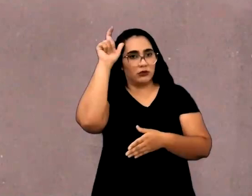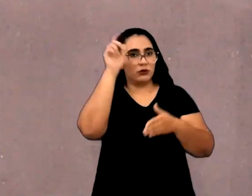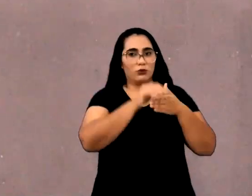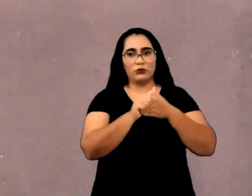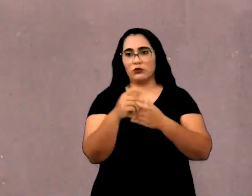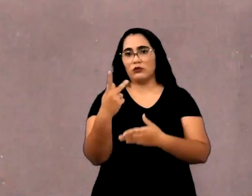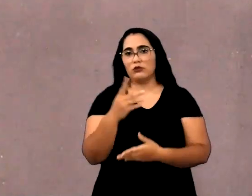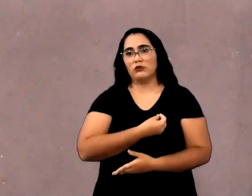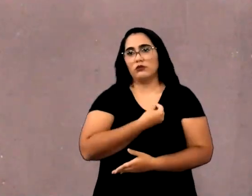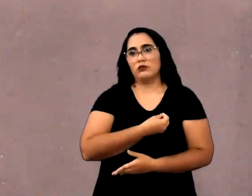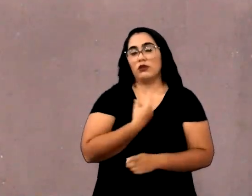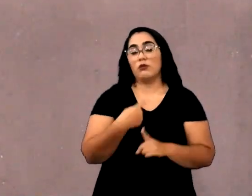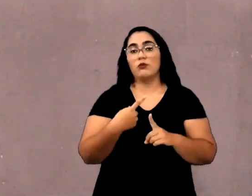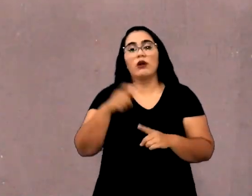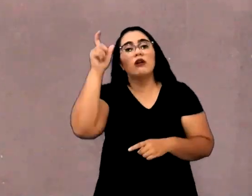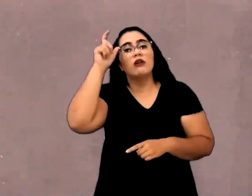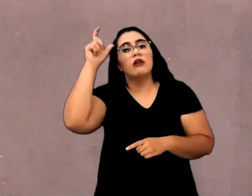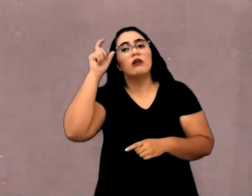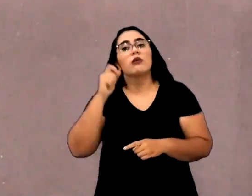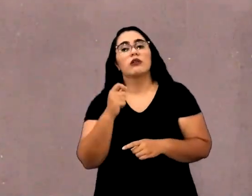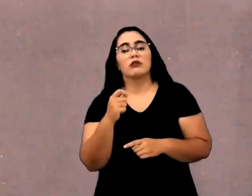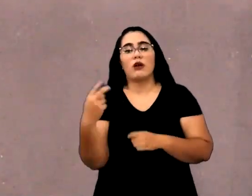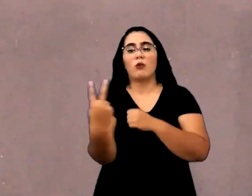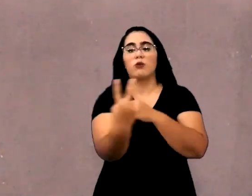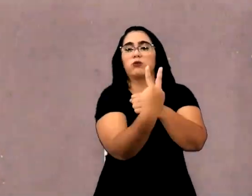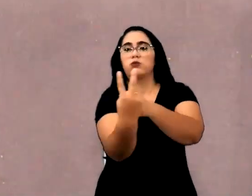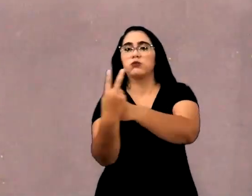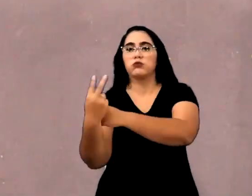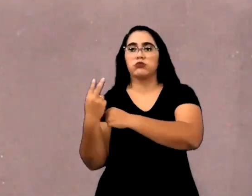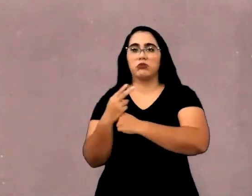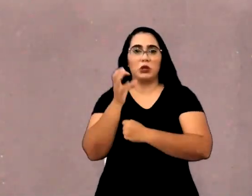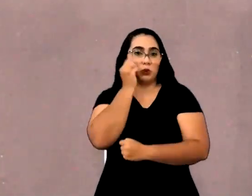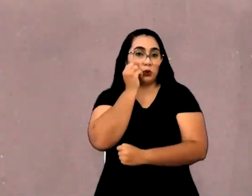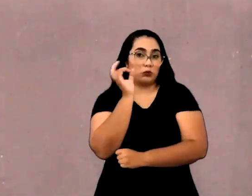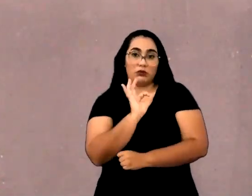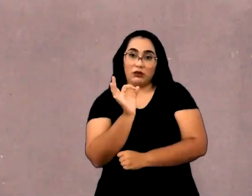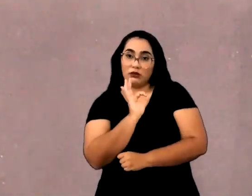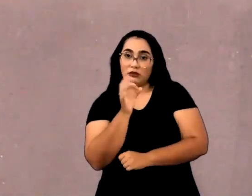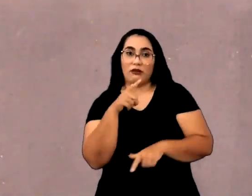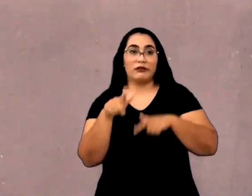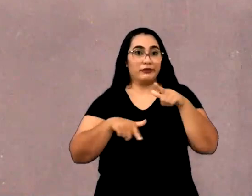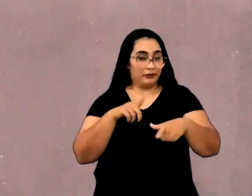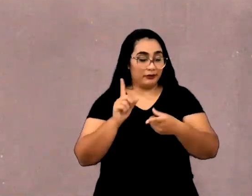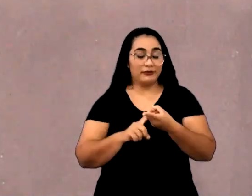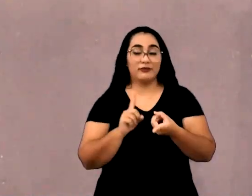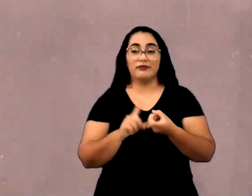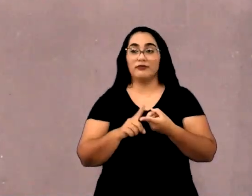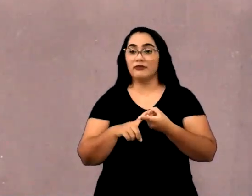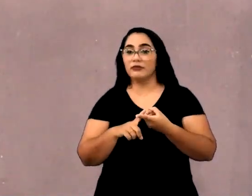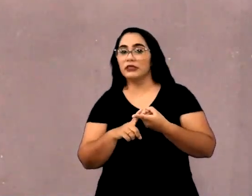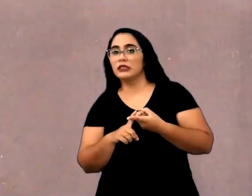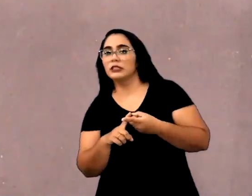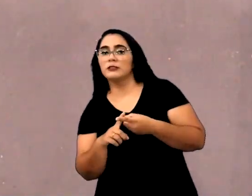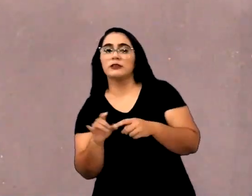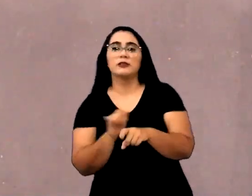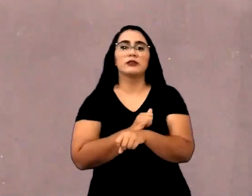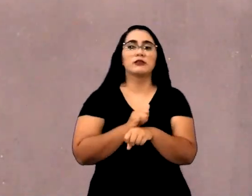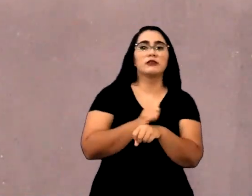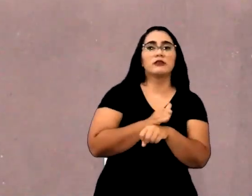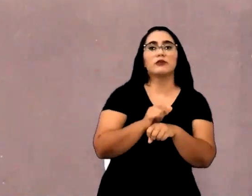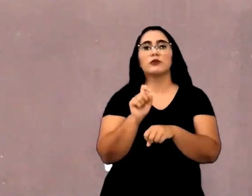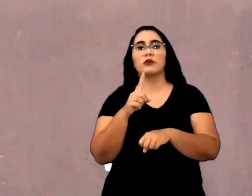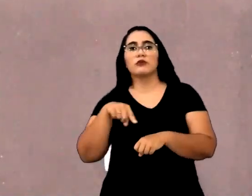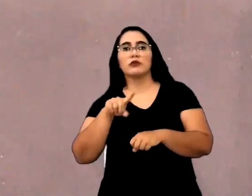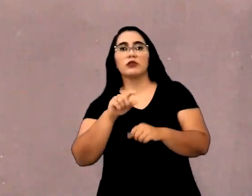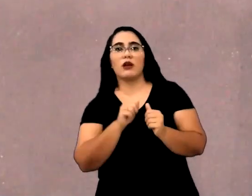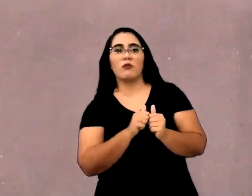nosso inimigo, ele está em derredor da nossa vida. Ele não dorme também, ele trabalha ali por aquele momento, para que você possa